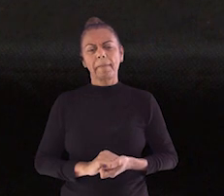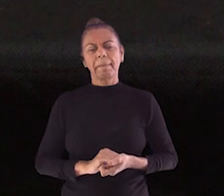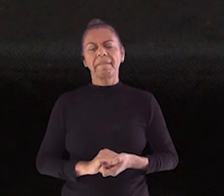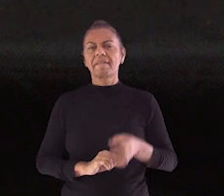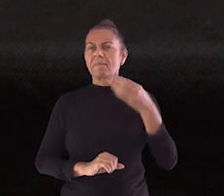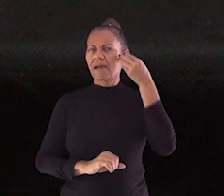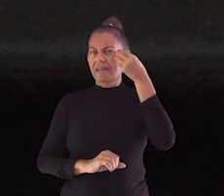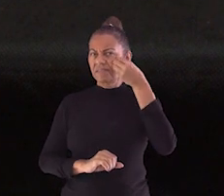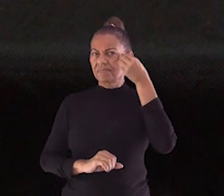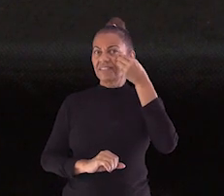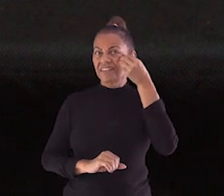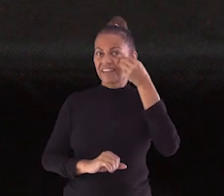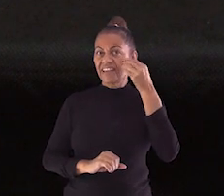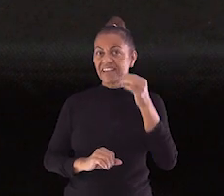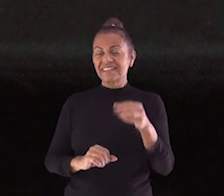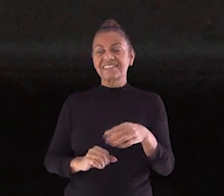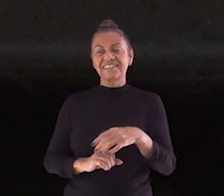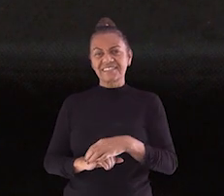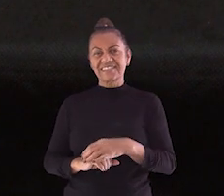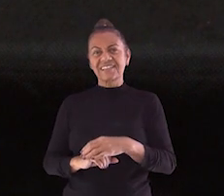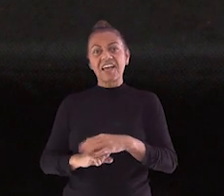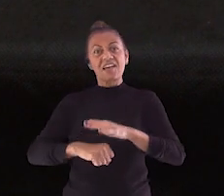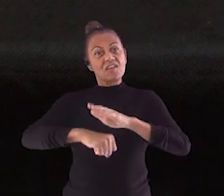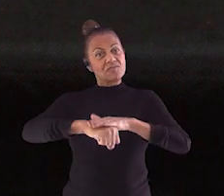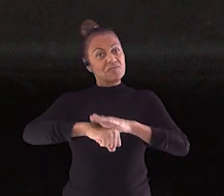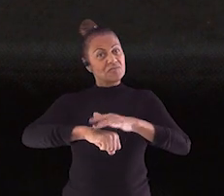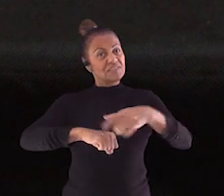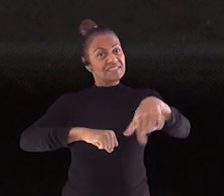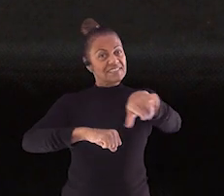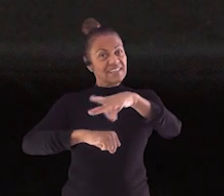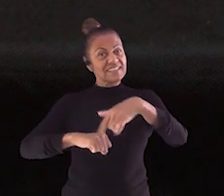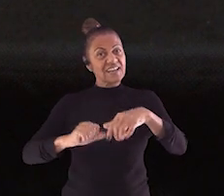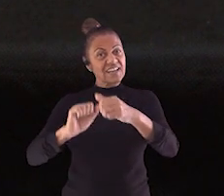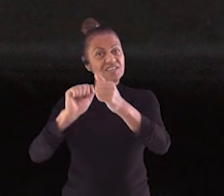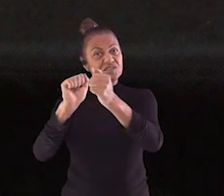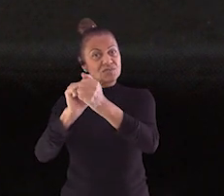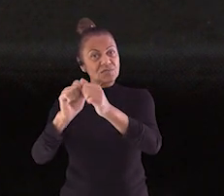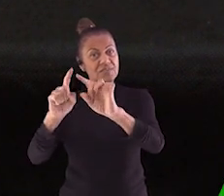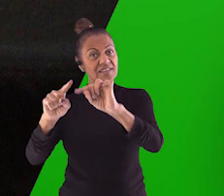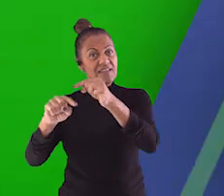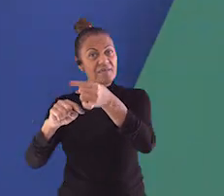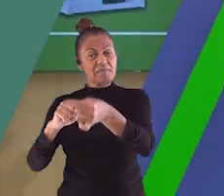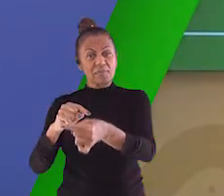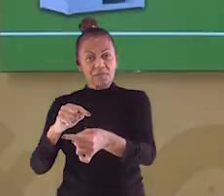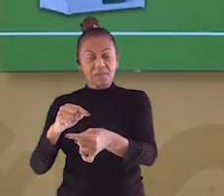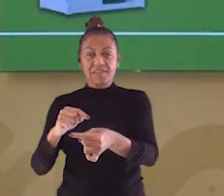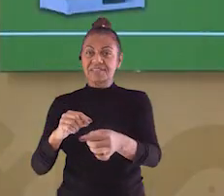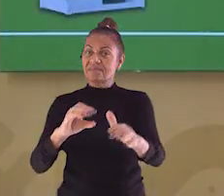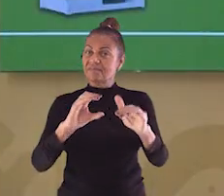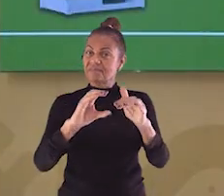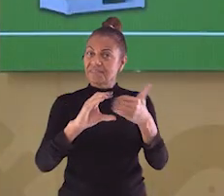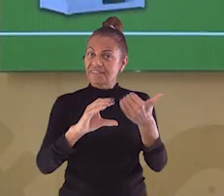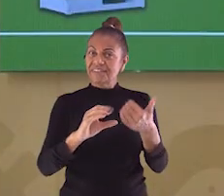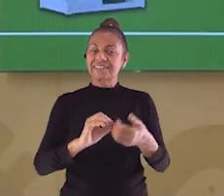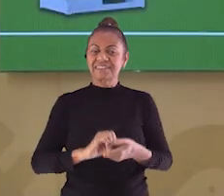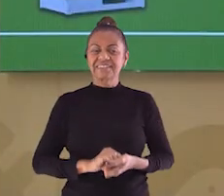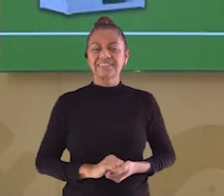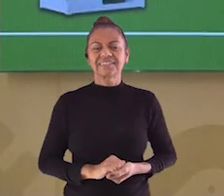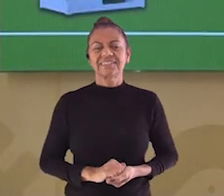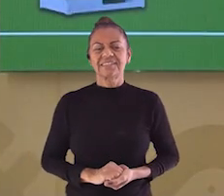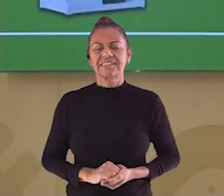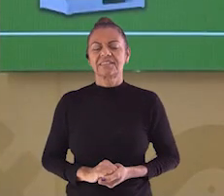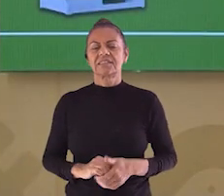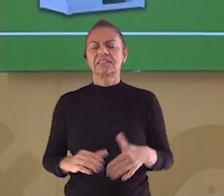algum responsável e mande para a gente. Continue aí que a aula não acabou. A nossa